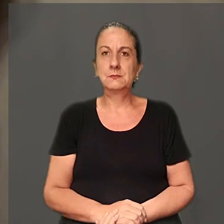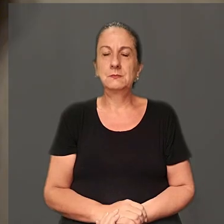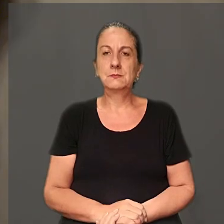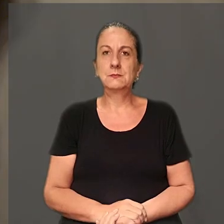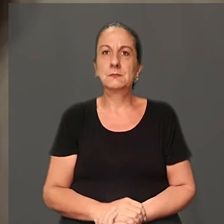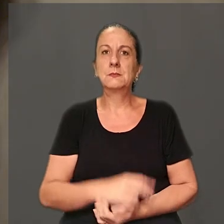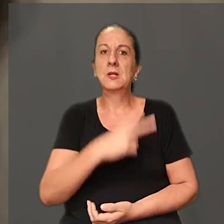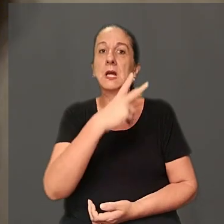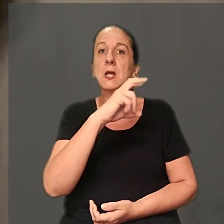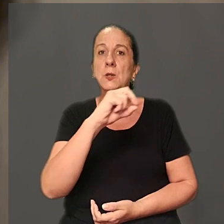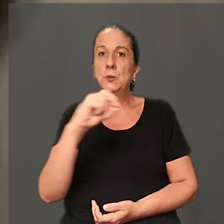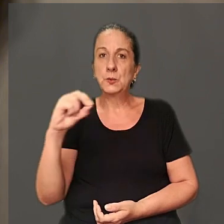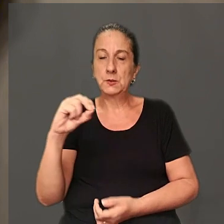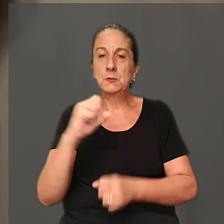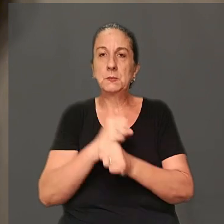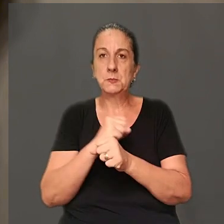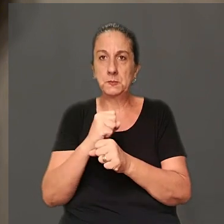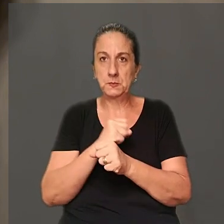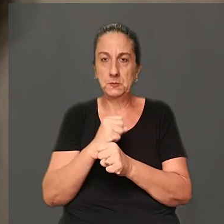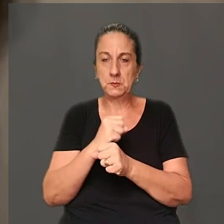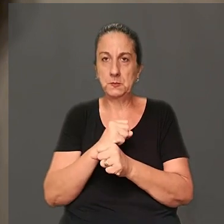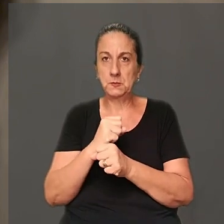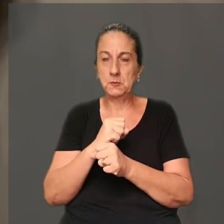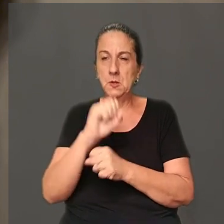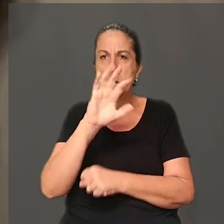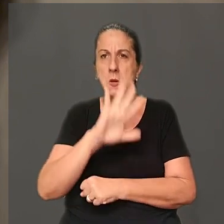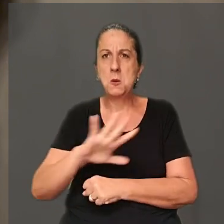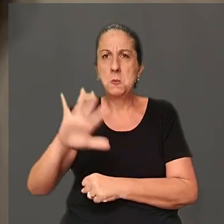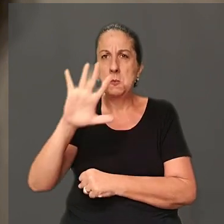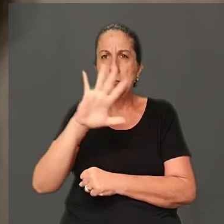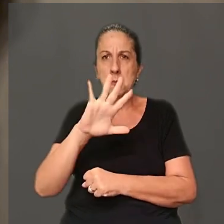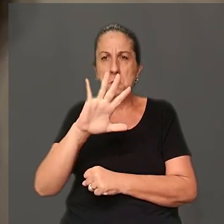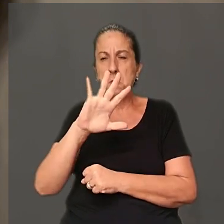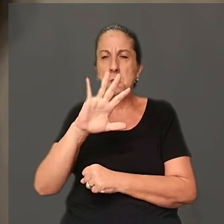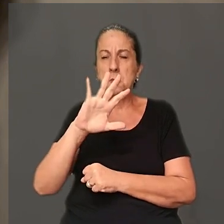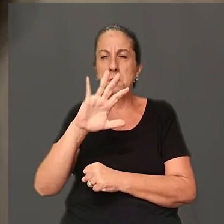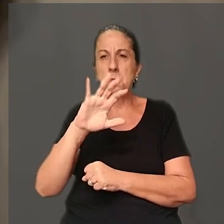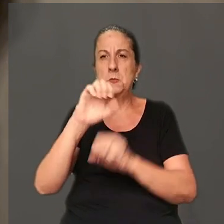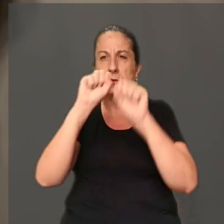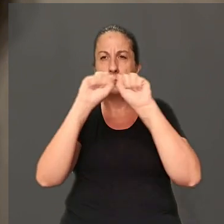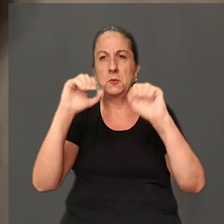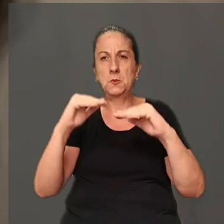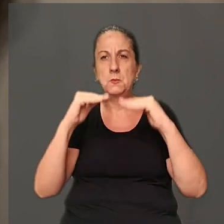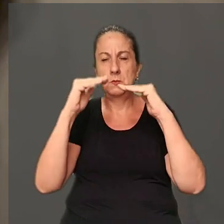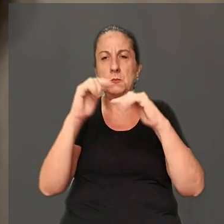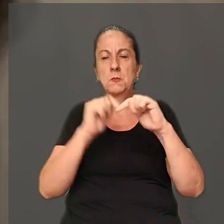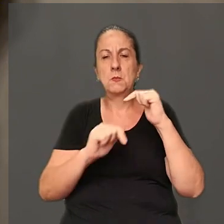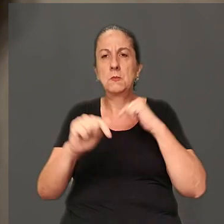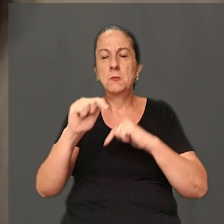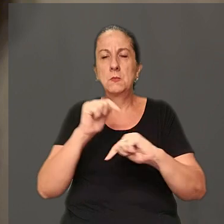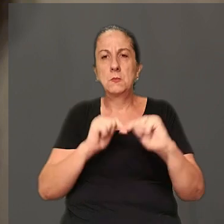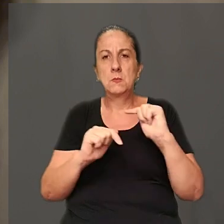No ano 2000, o panorama do Tribunal Superior do Trabalho era